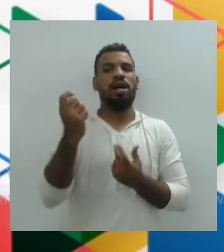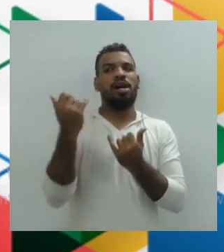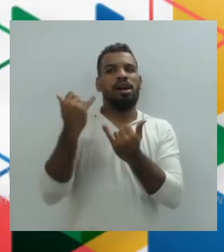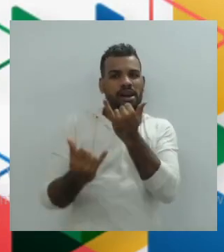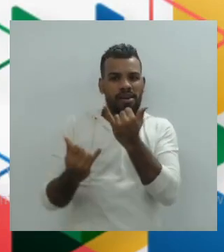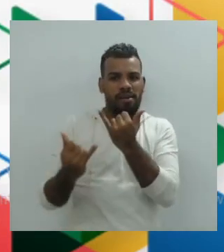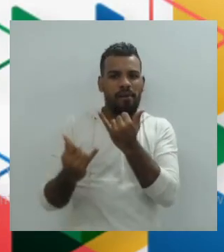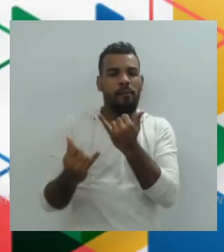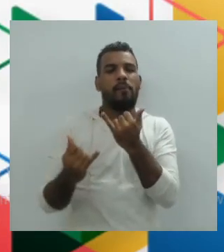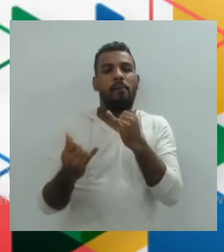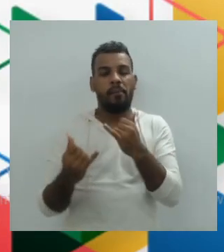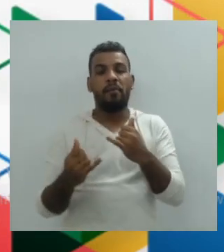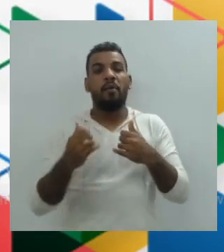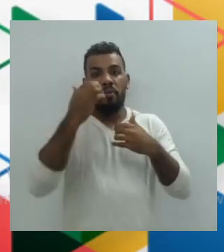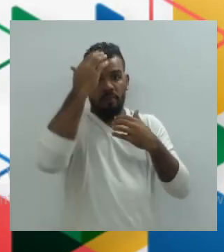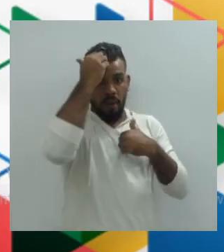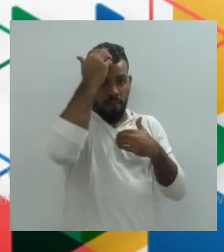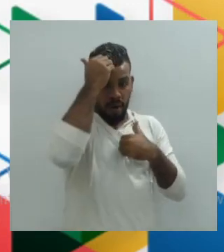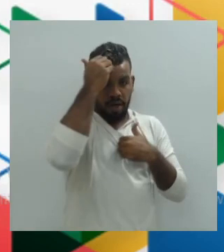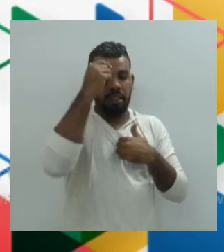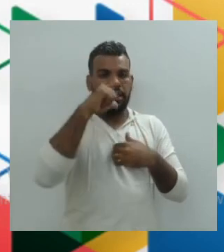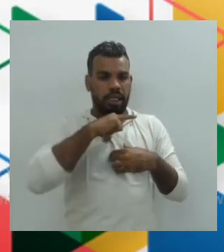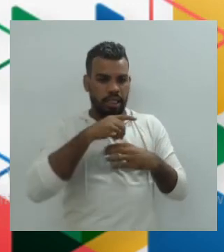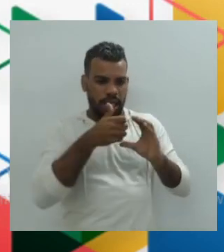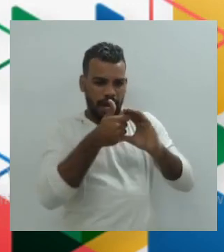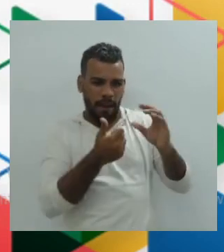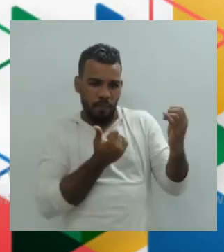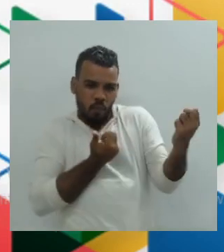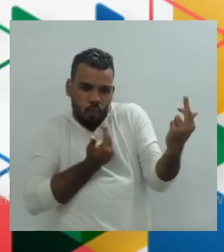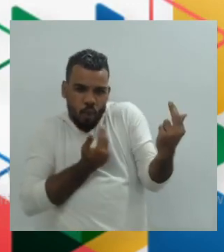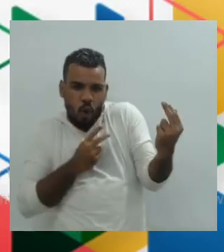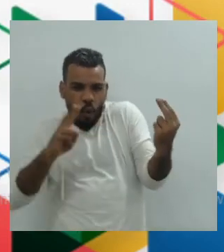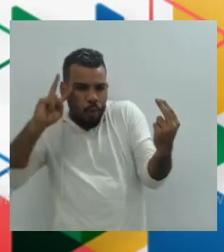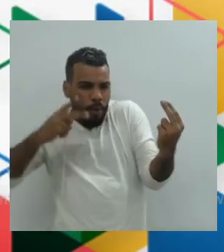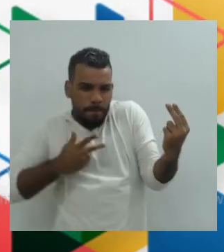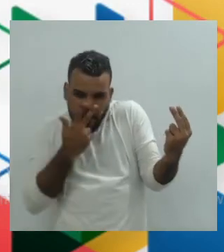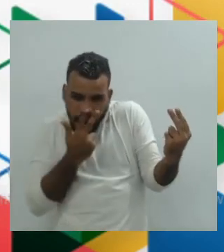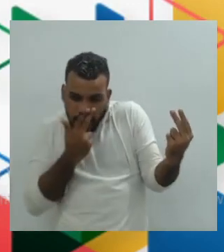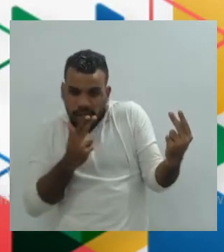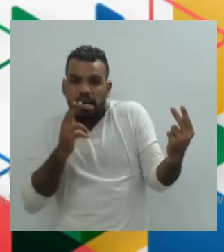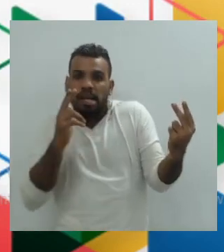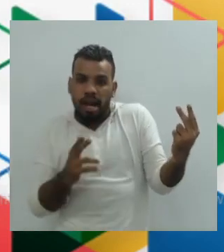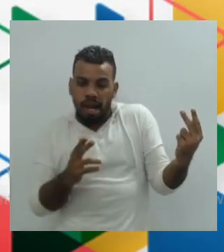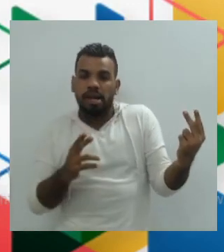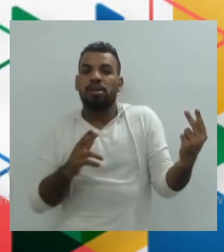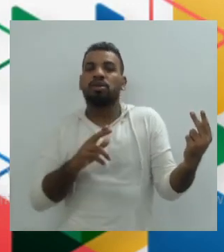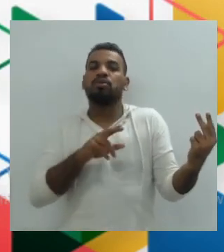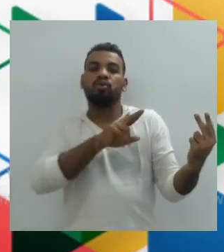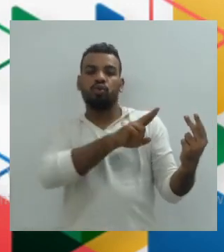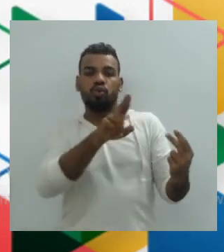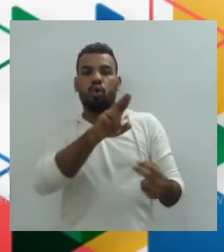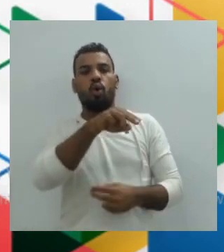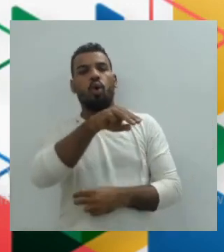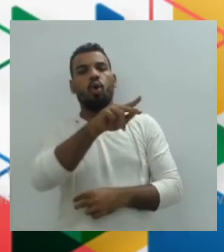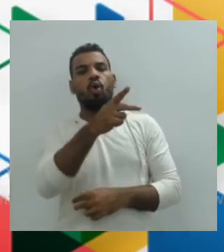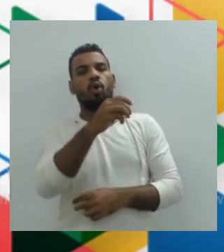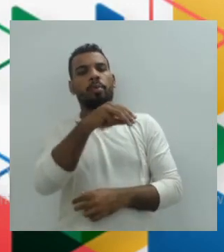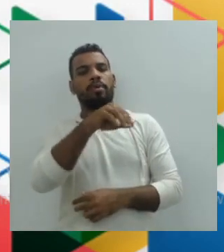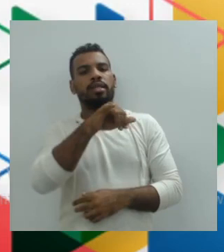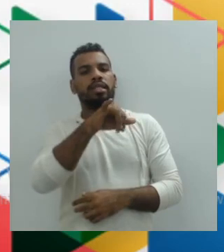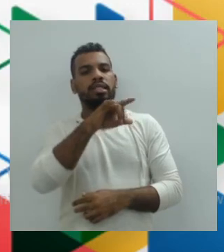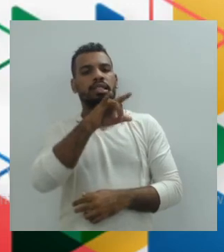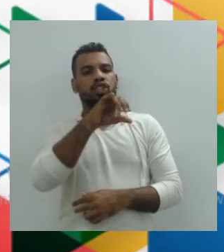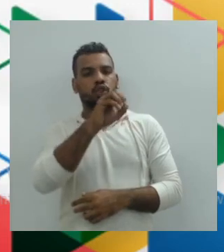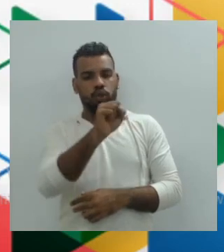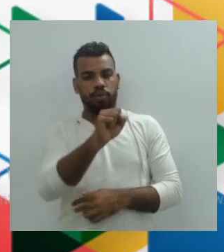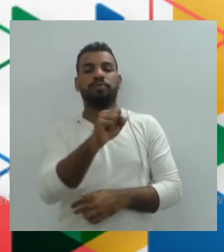Então, primatas antigos que tinham características semelhantes ao homem moderno, nós denominamos como hominídeos.